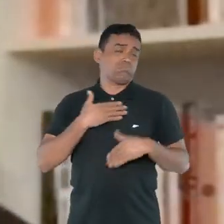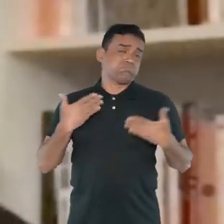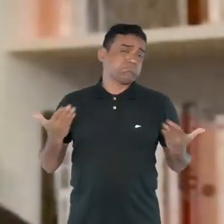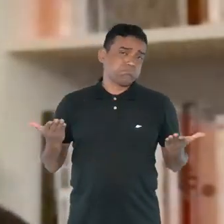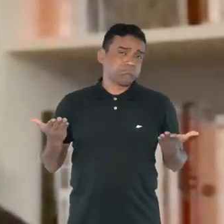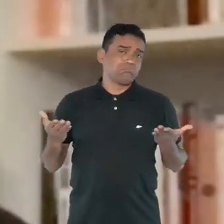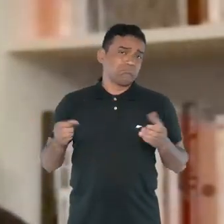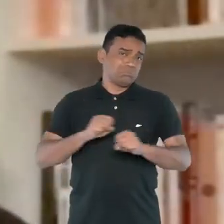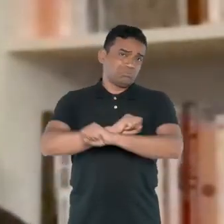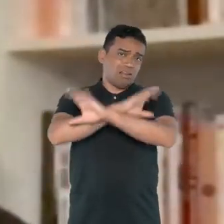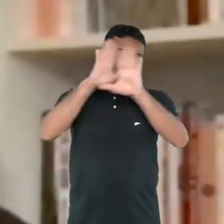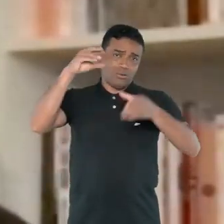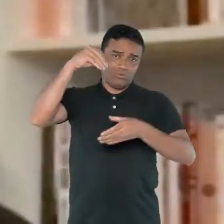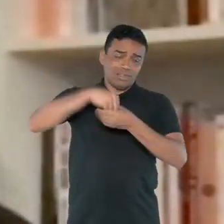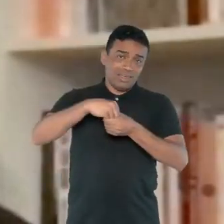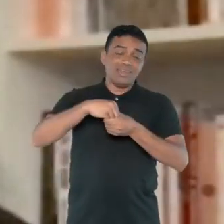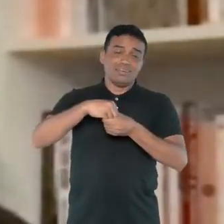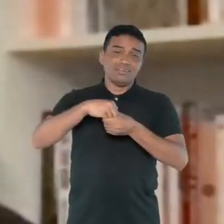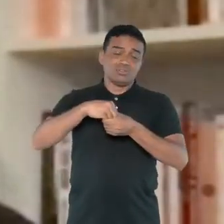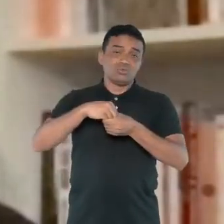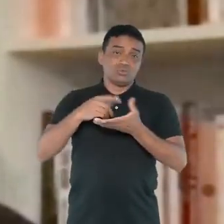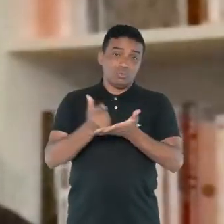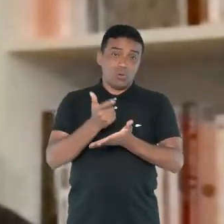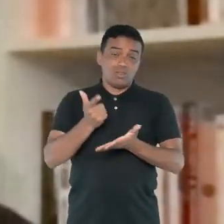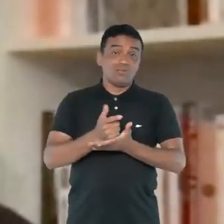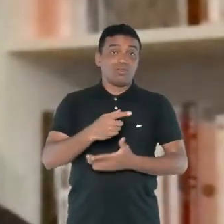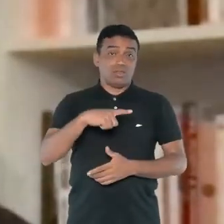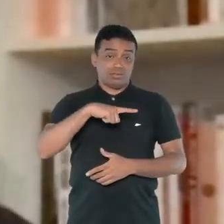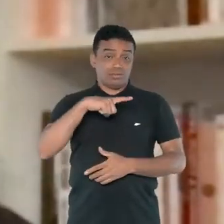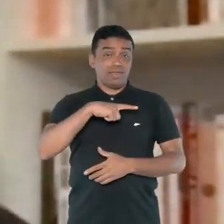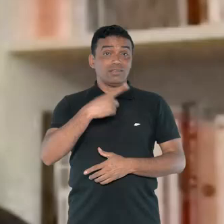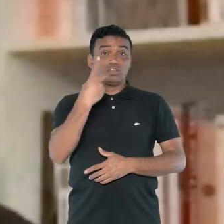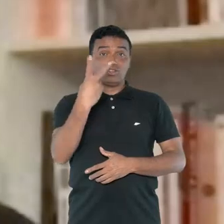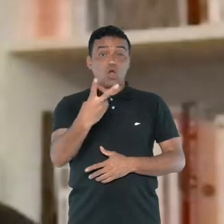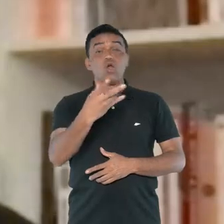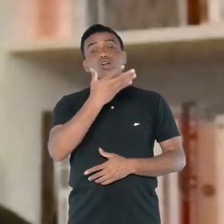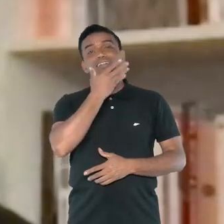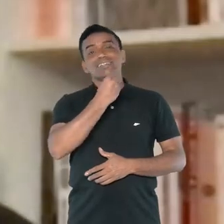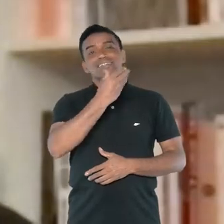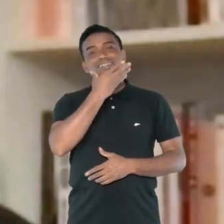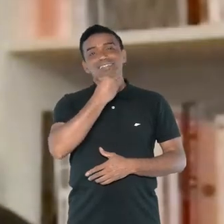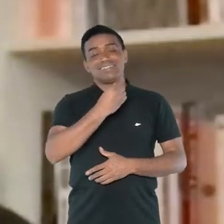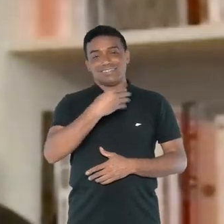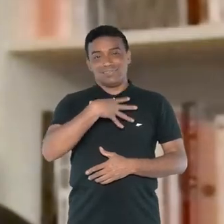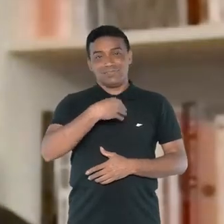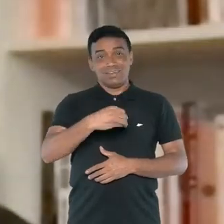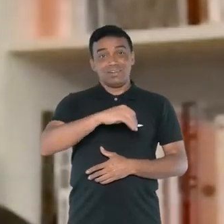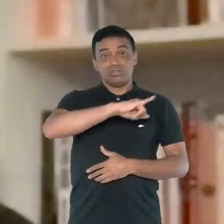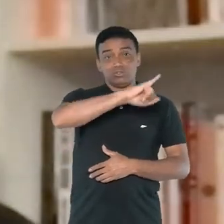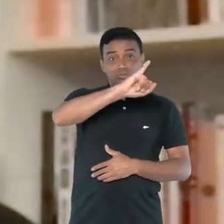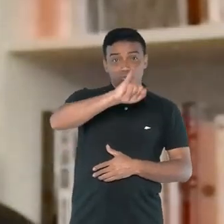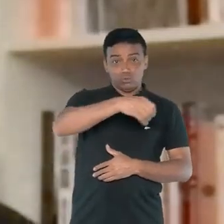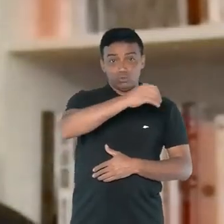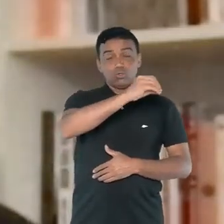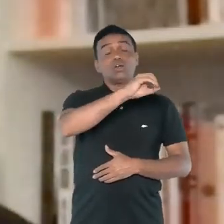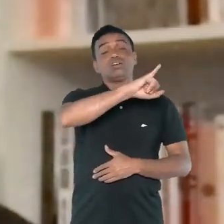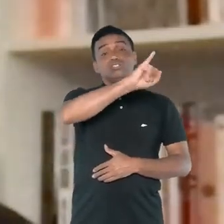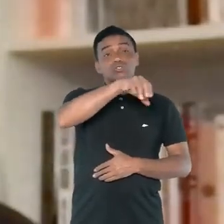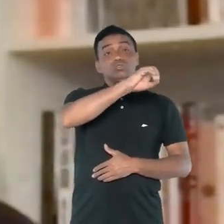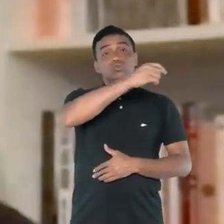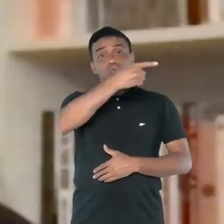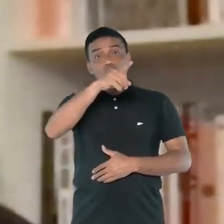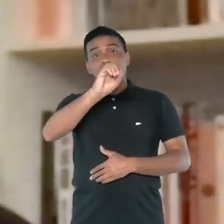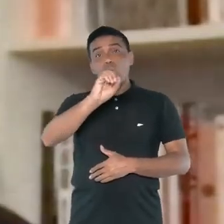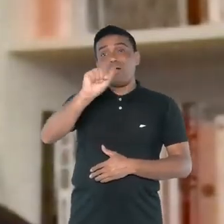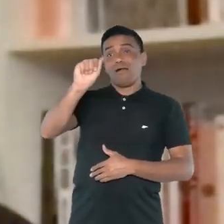fica aqui claro no livro, tenho 2 filhos, são 2 rapazes, o João e o André, que inclusivamente